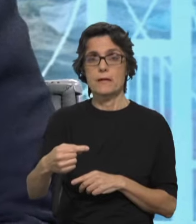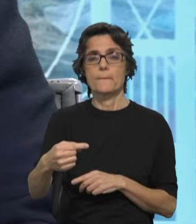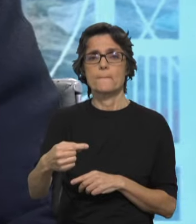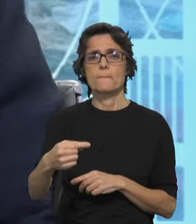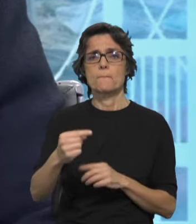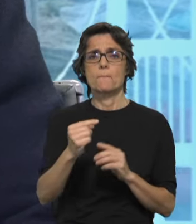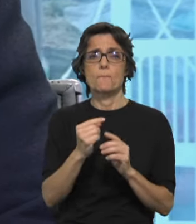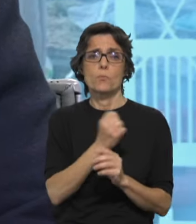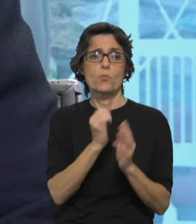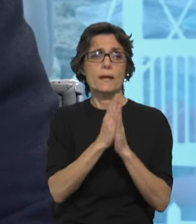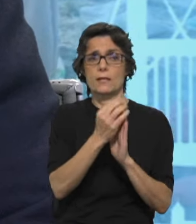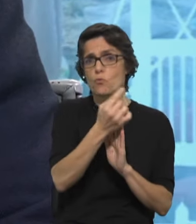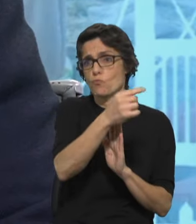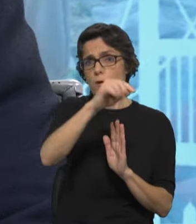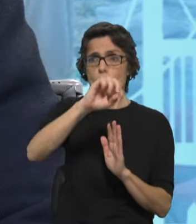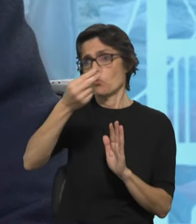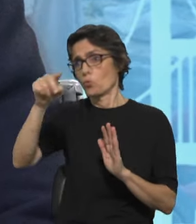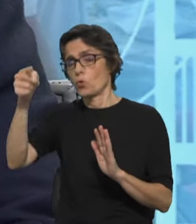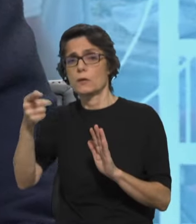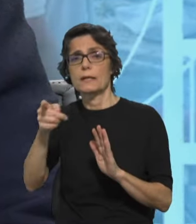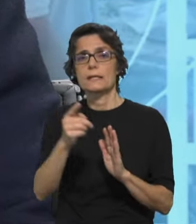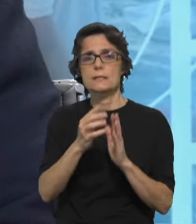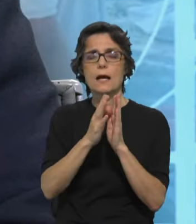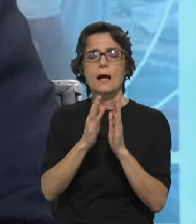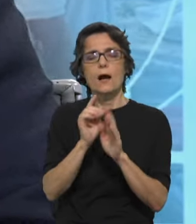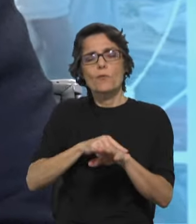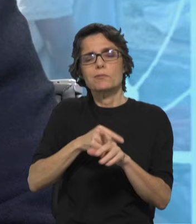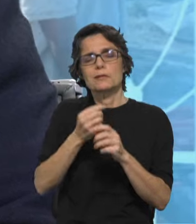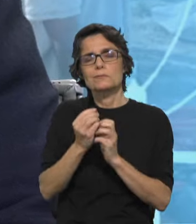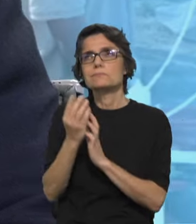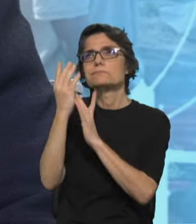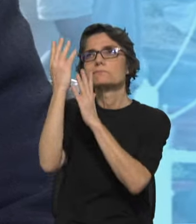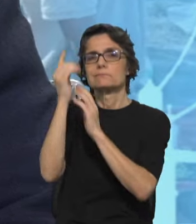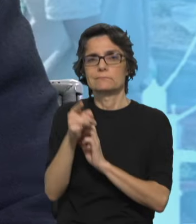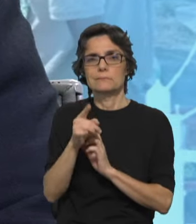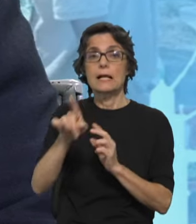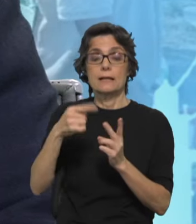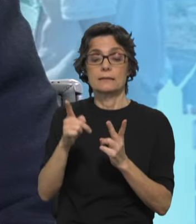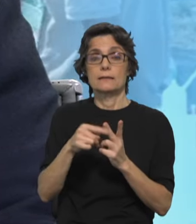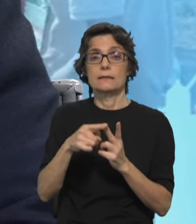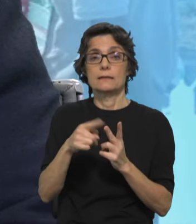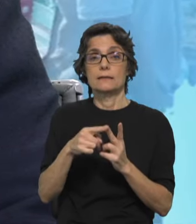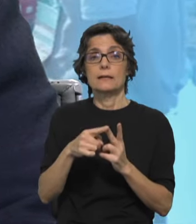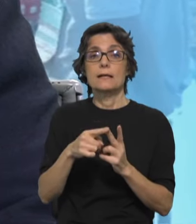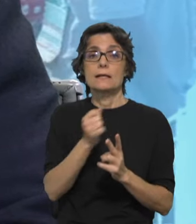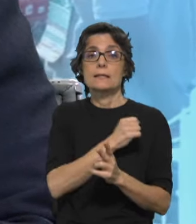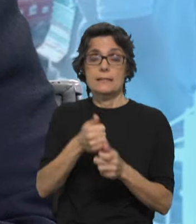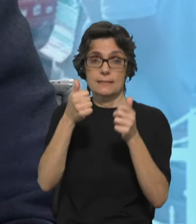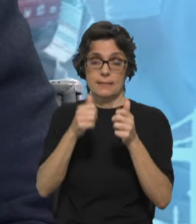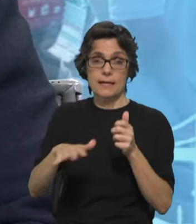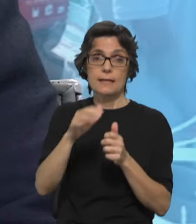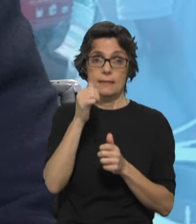igrejas da Diocese, temos um momento de adoração ao Santíssimo. E depois temos também, no contexto da cidade de Santarém, da Diocese, um